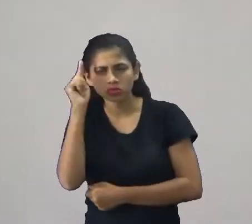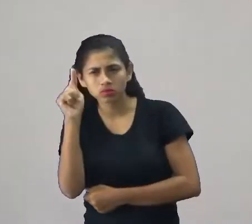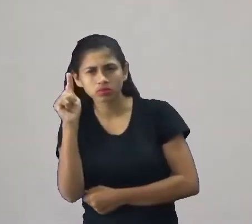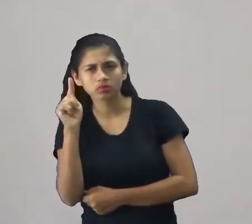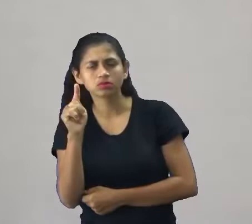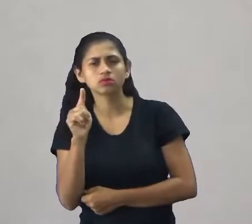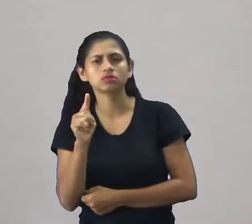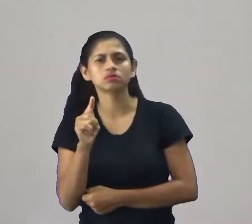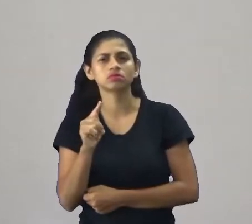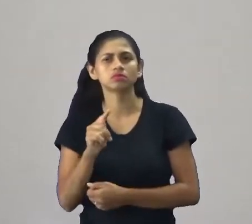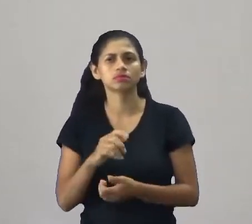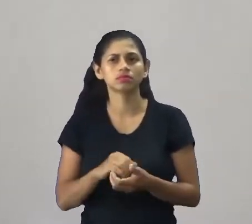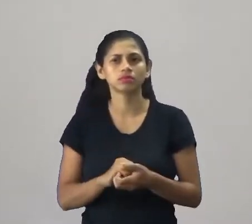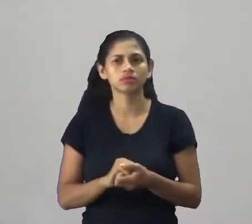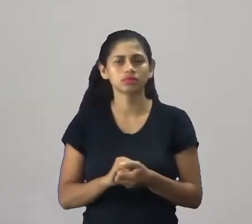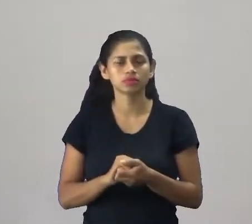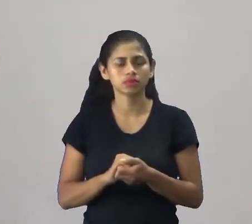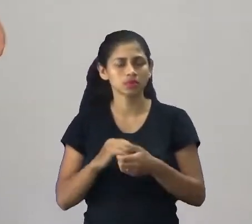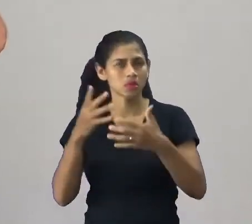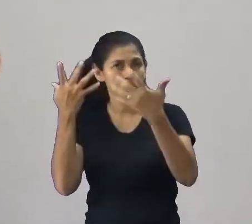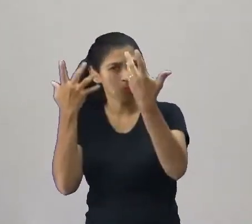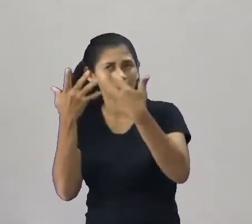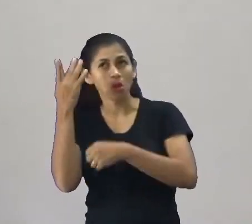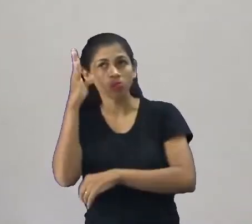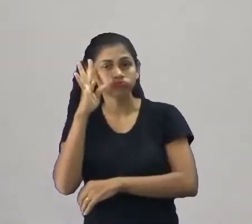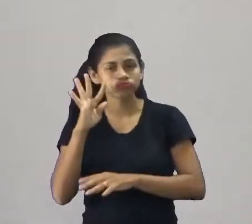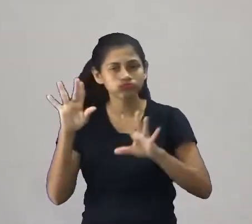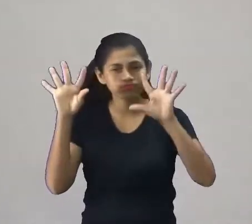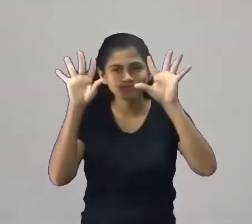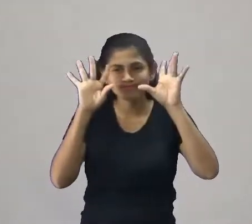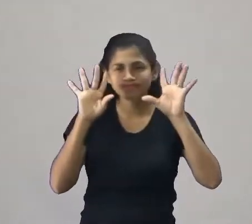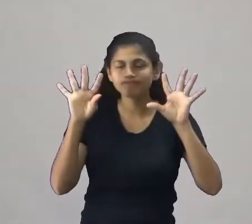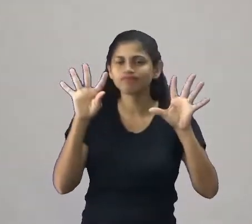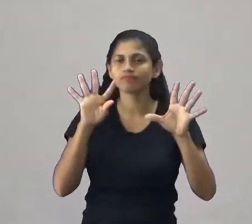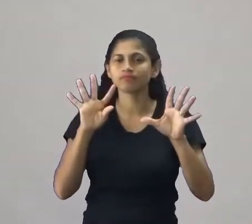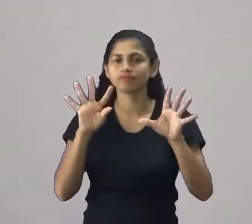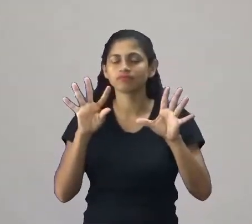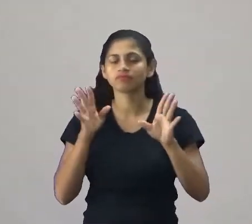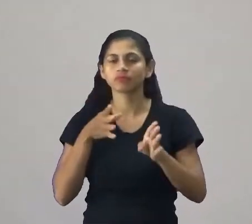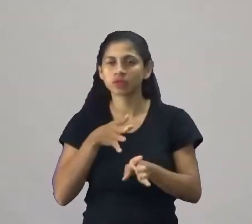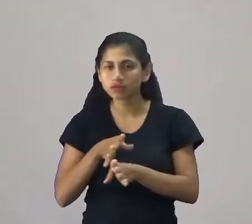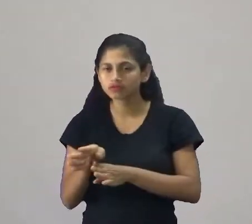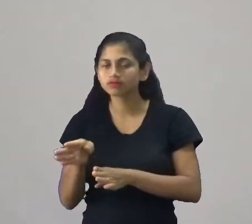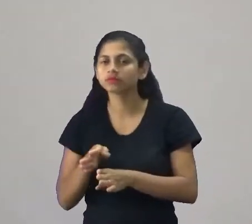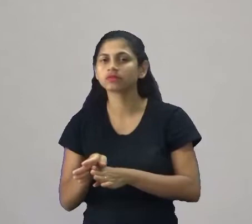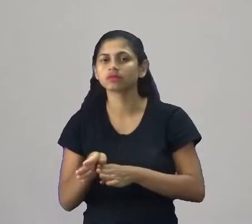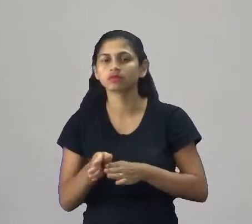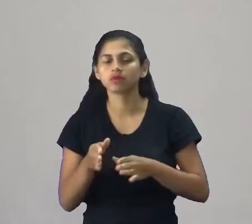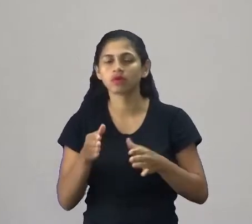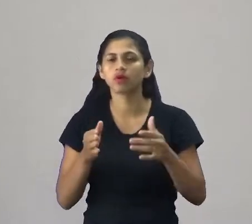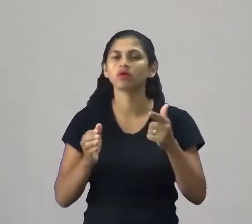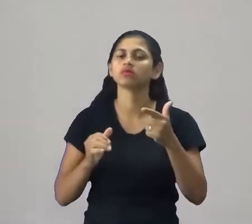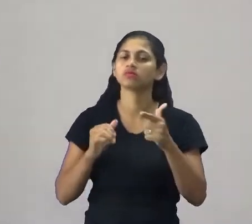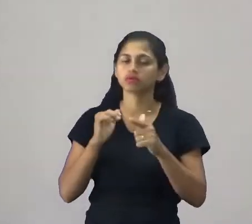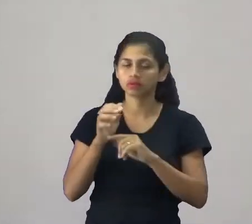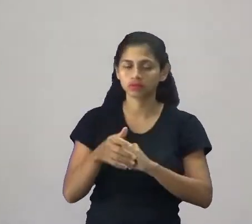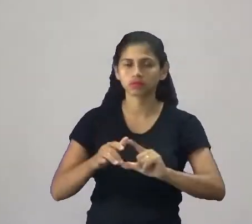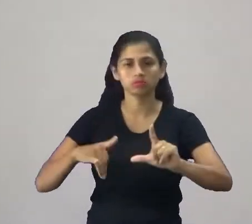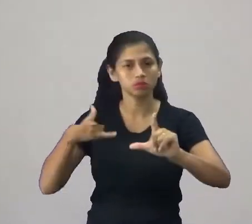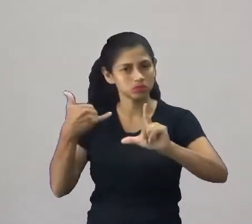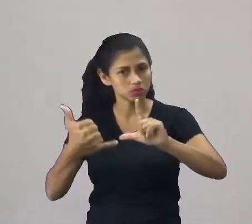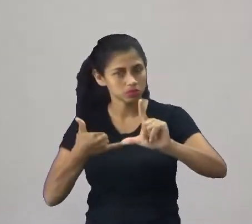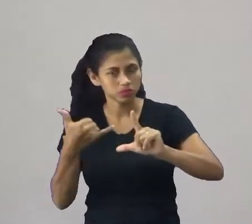criação. Essa parte um pouco mais imagética, né, da nossa imaginação, elas nos direcionam por esse viés da ludicidade, algo de